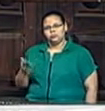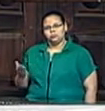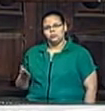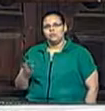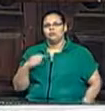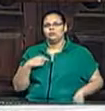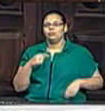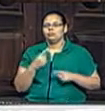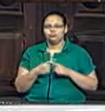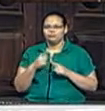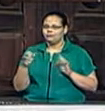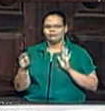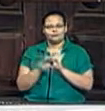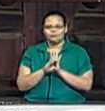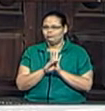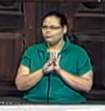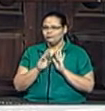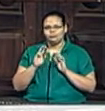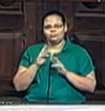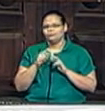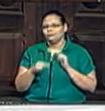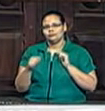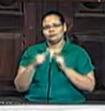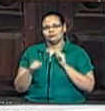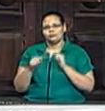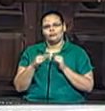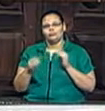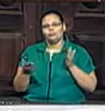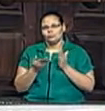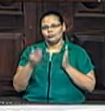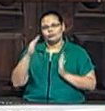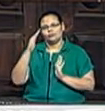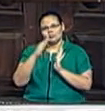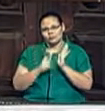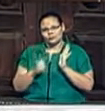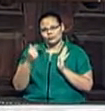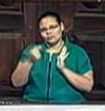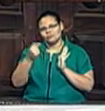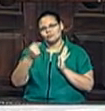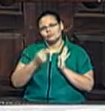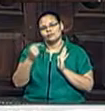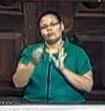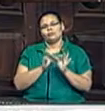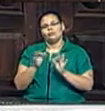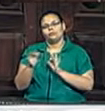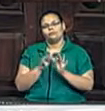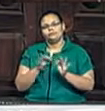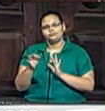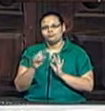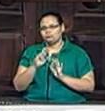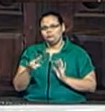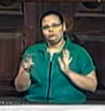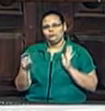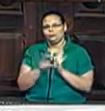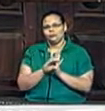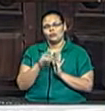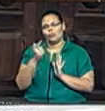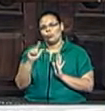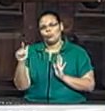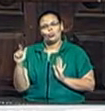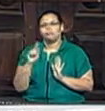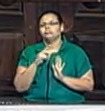inconstitucionalidade. Hoje nós tiramos de pauta 7 projetos, alguns por inconstitucionalidade,